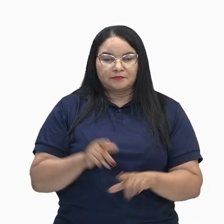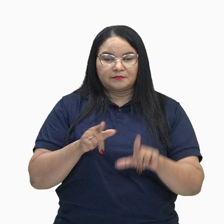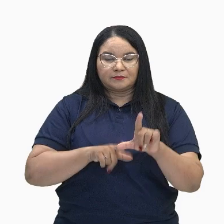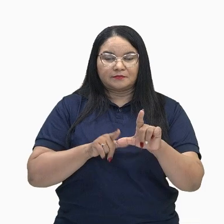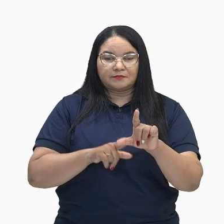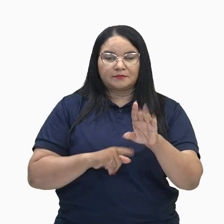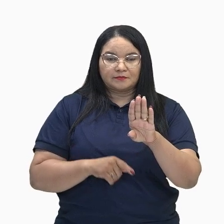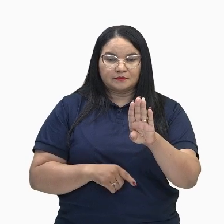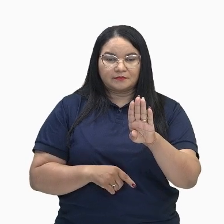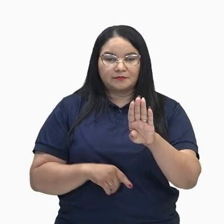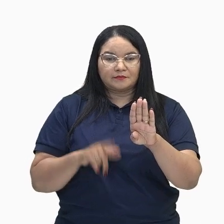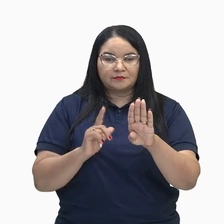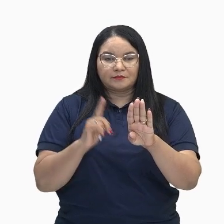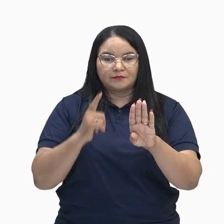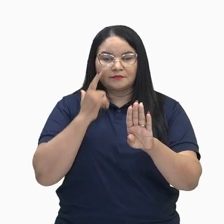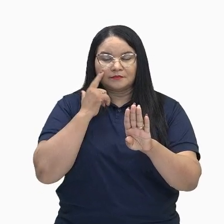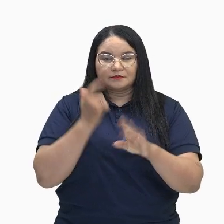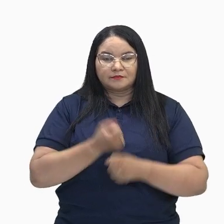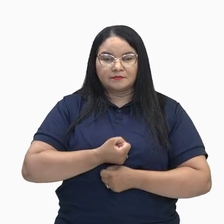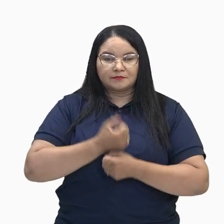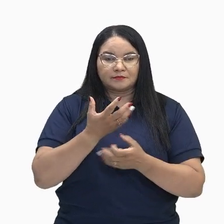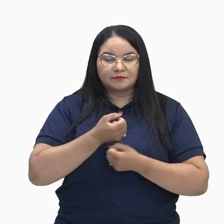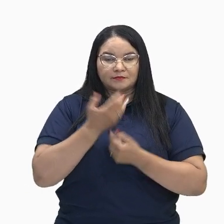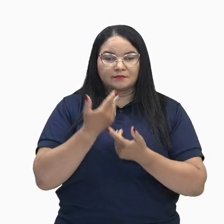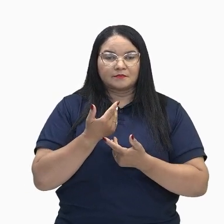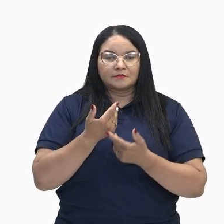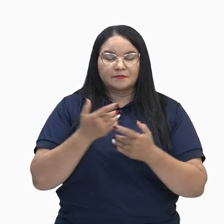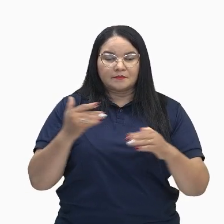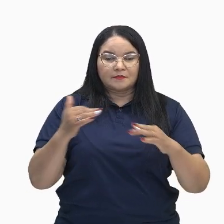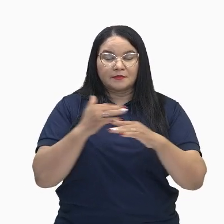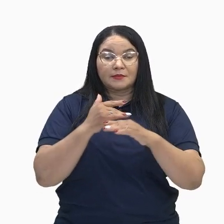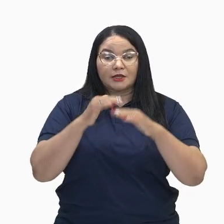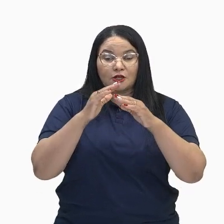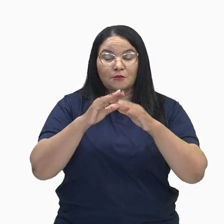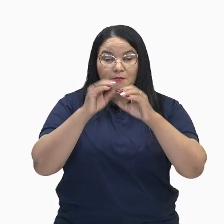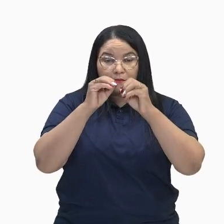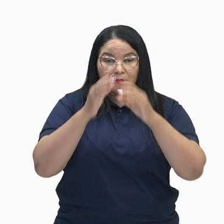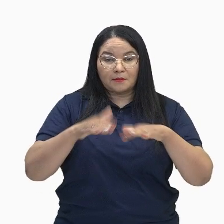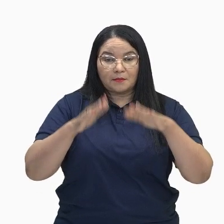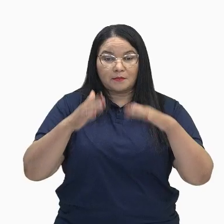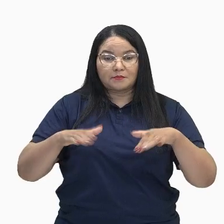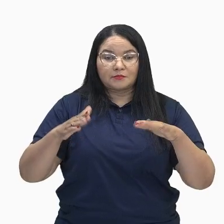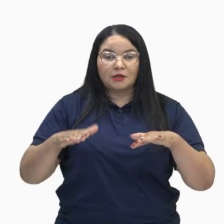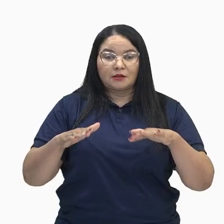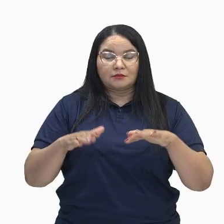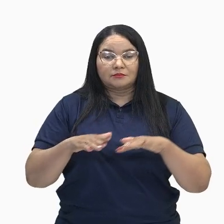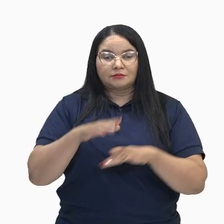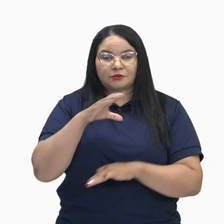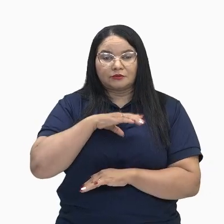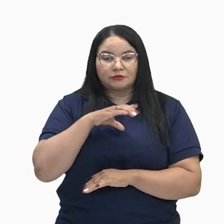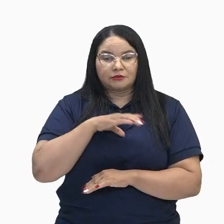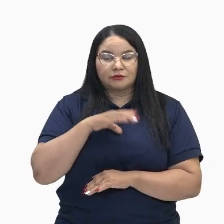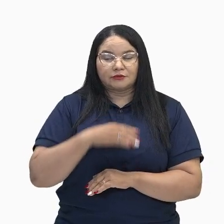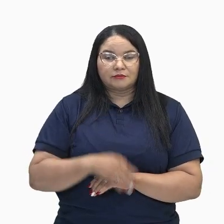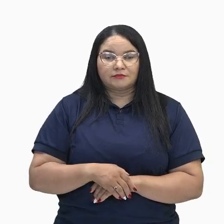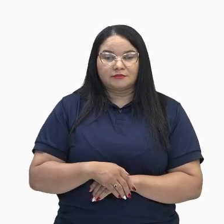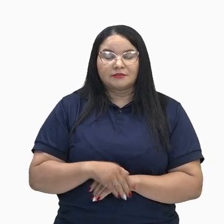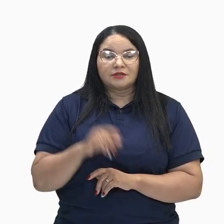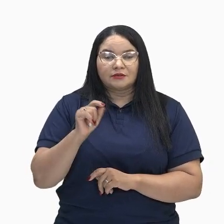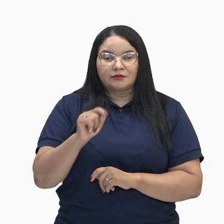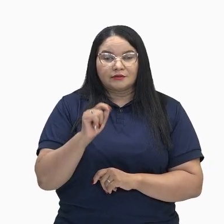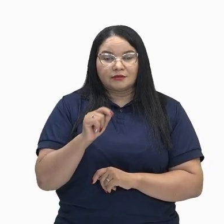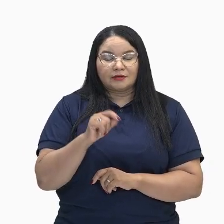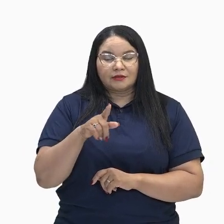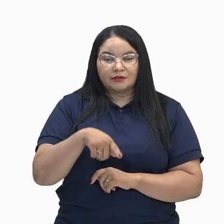Mar Português, que é um poema de Fernando Pessoa. Vejam aí, ó. Mar Português, ele está invocando, né?